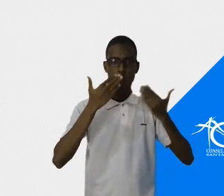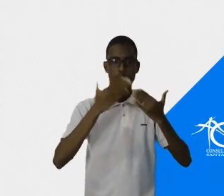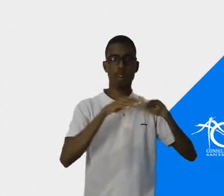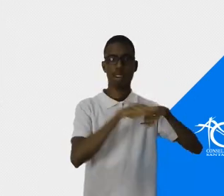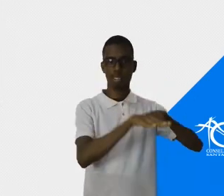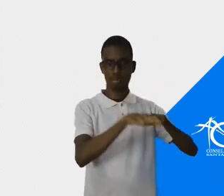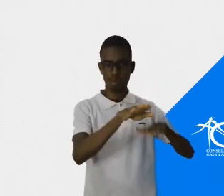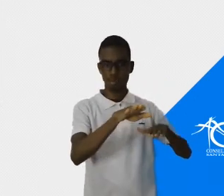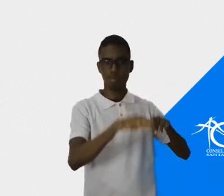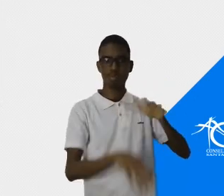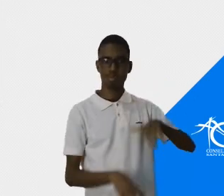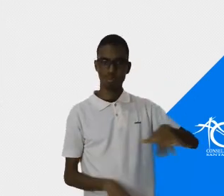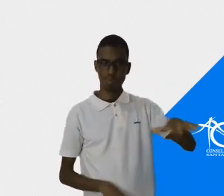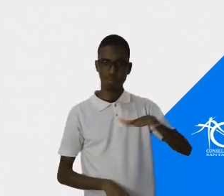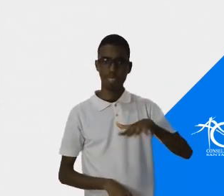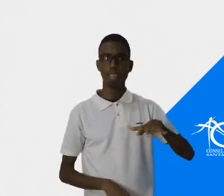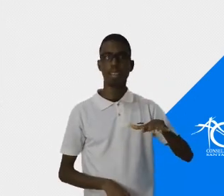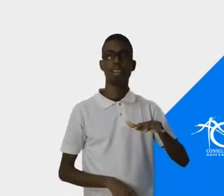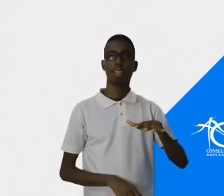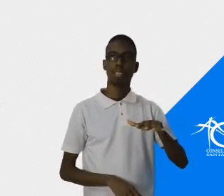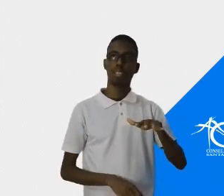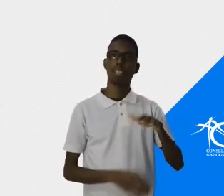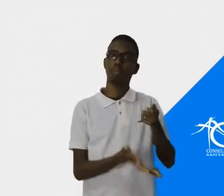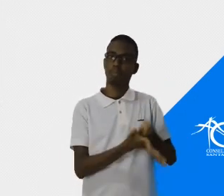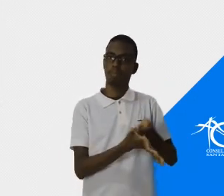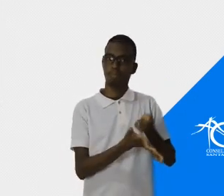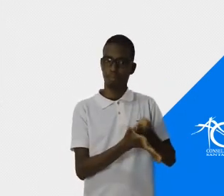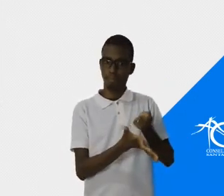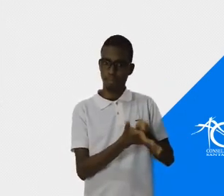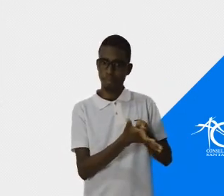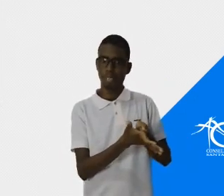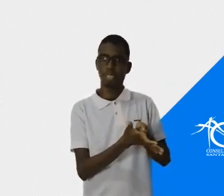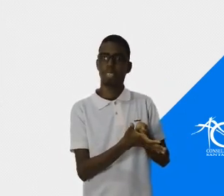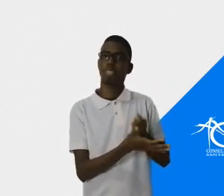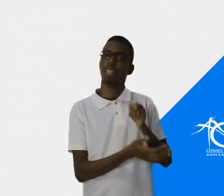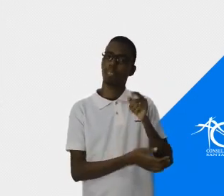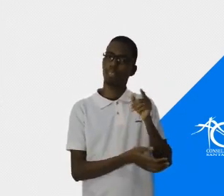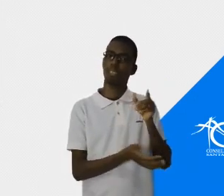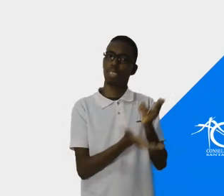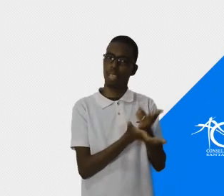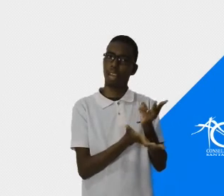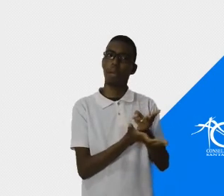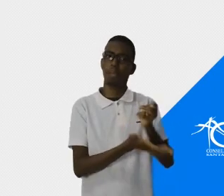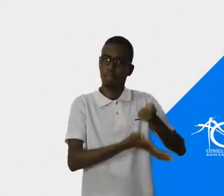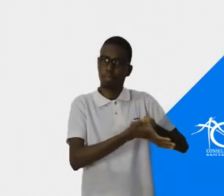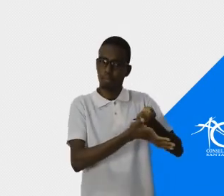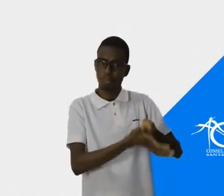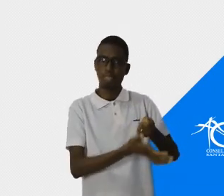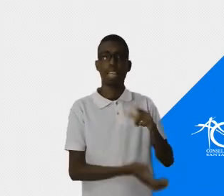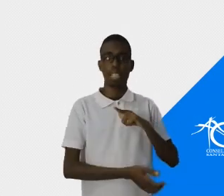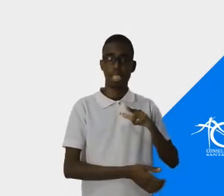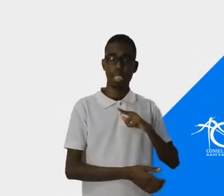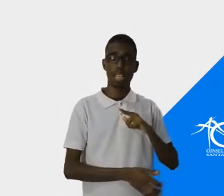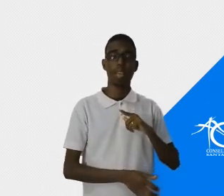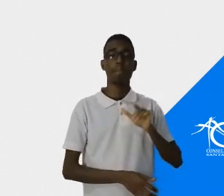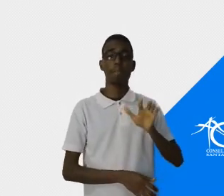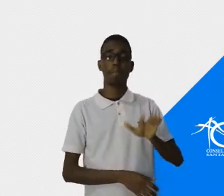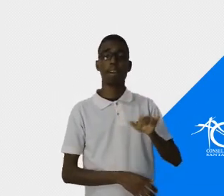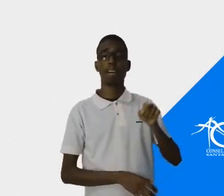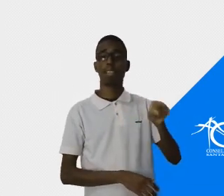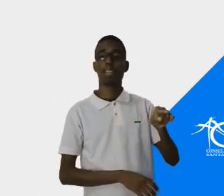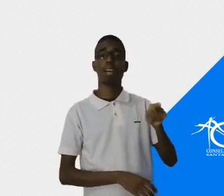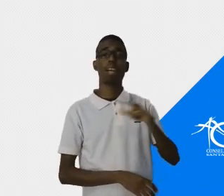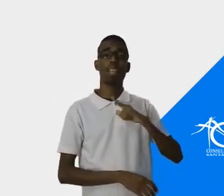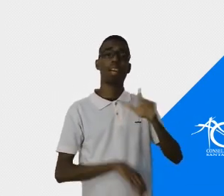compulsório, tá? Né? Tecnicamente falando, mas ela acaba adotando o comportamento de não